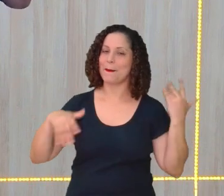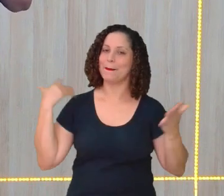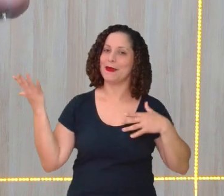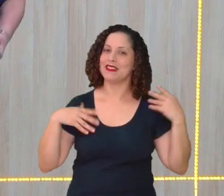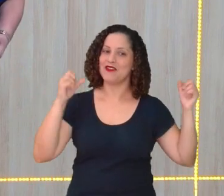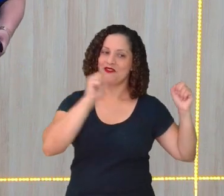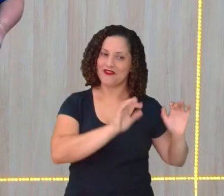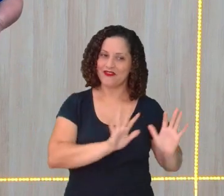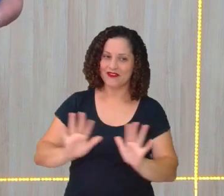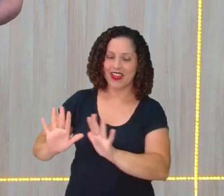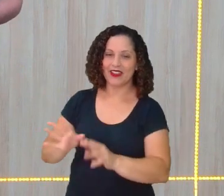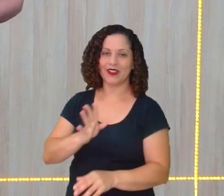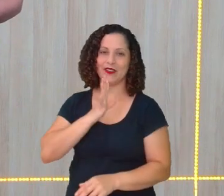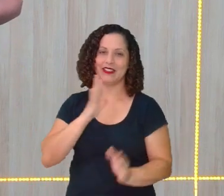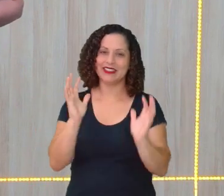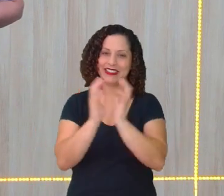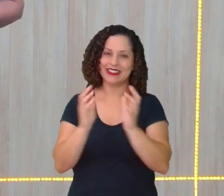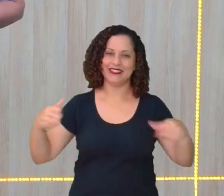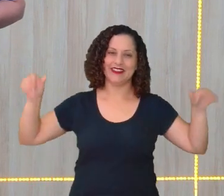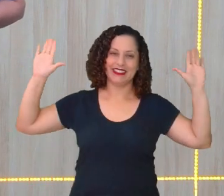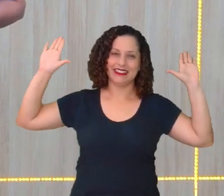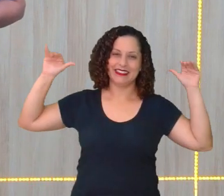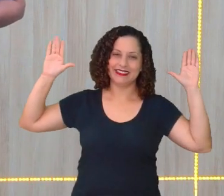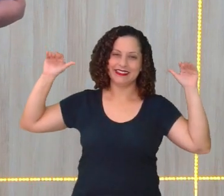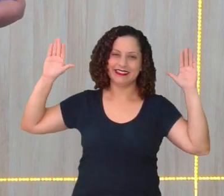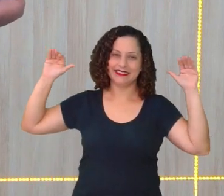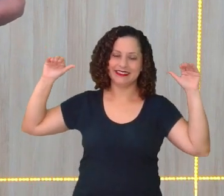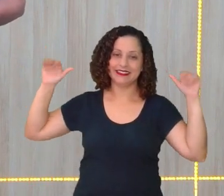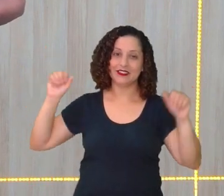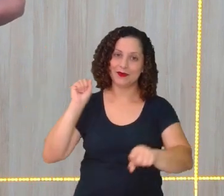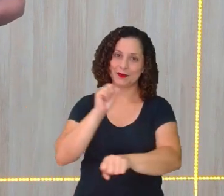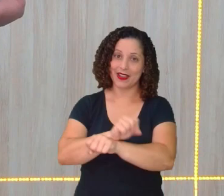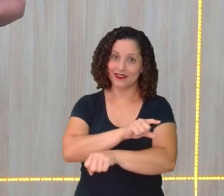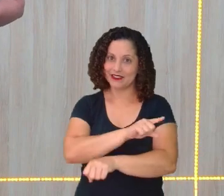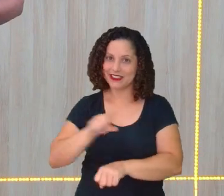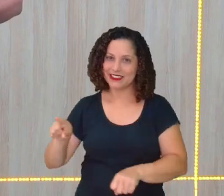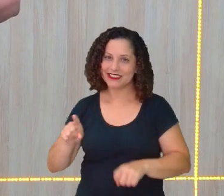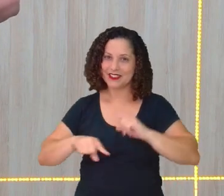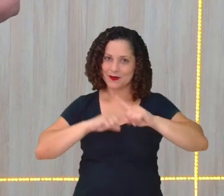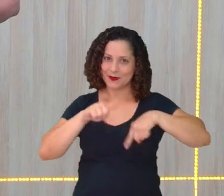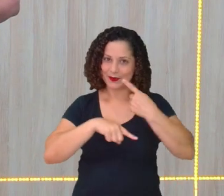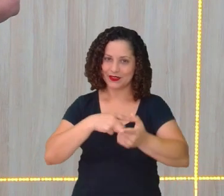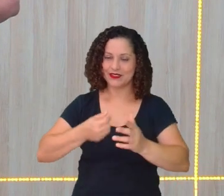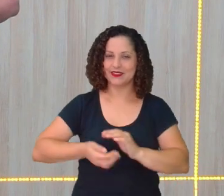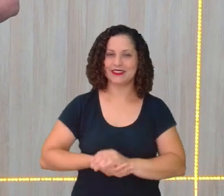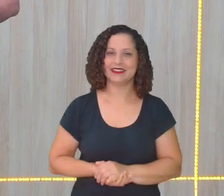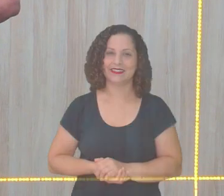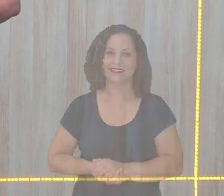vamos conhecer a nossa cidade. Tchau, tchau, pessoal. Aguardamos vocês na próxima aula.